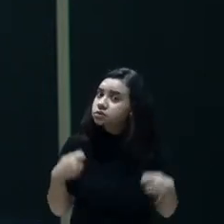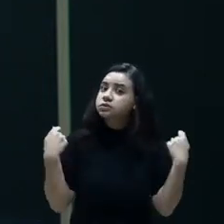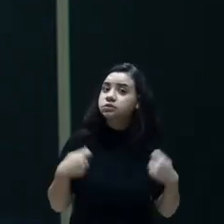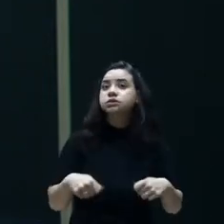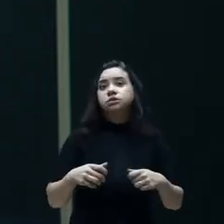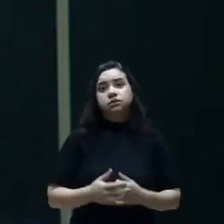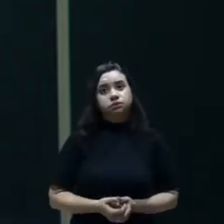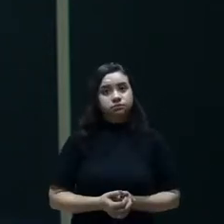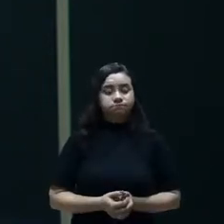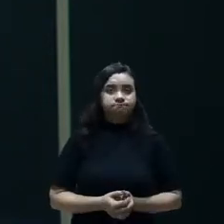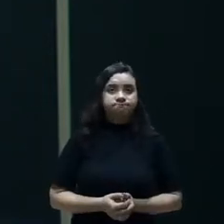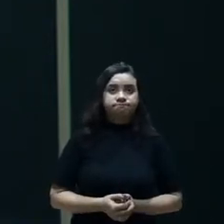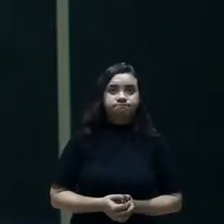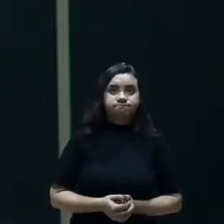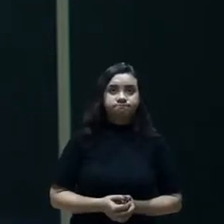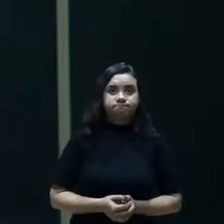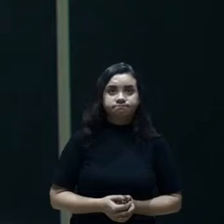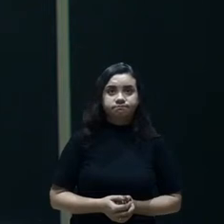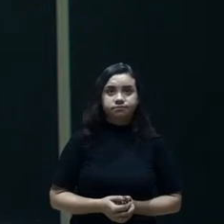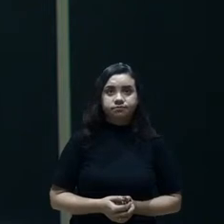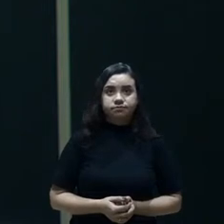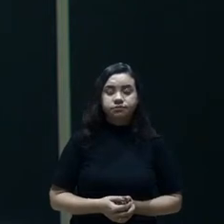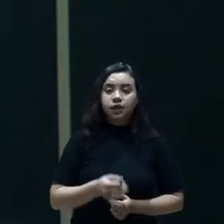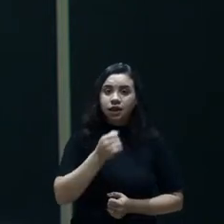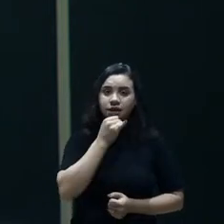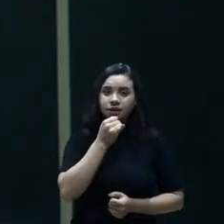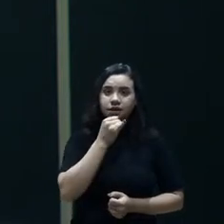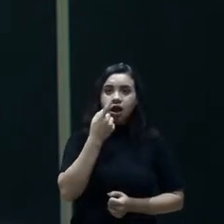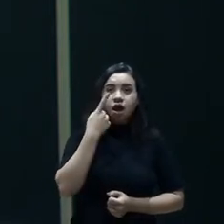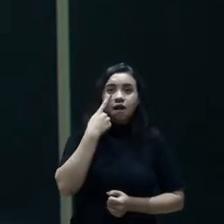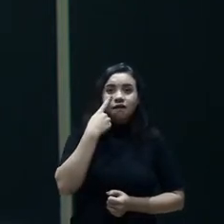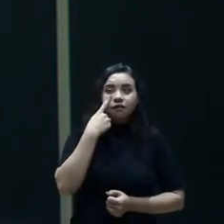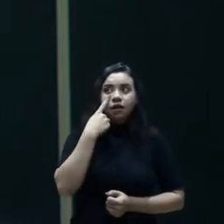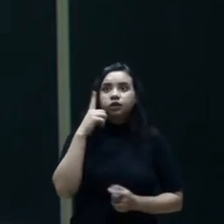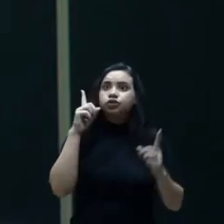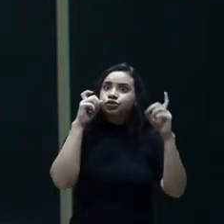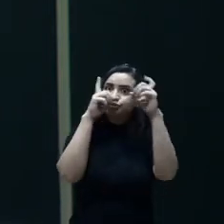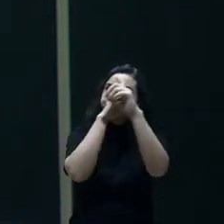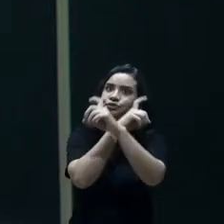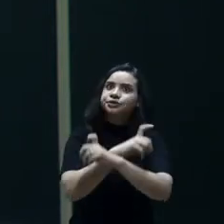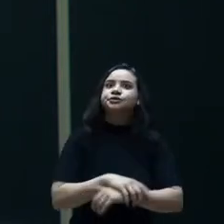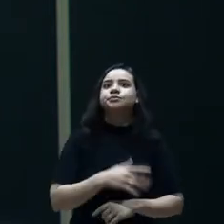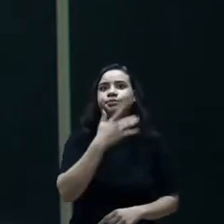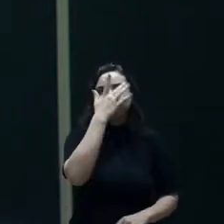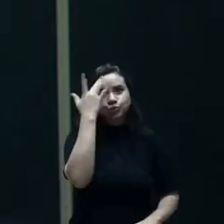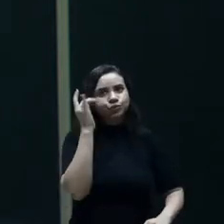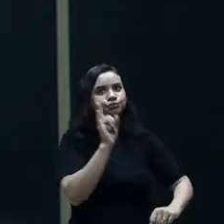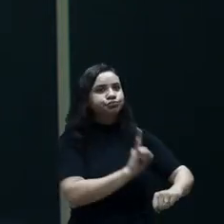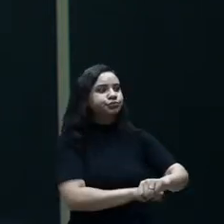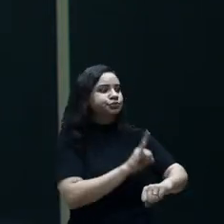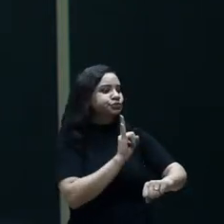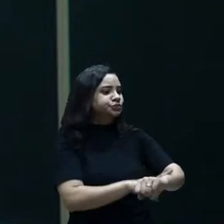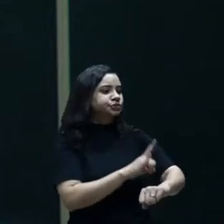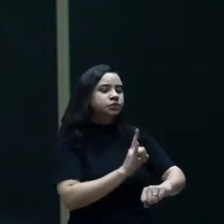Eu nunca vi uma situação tão difícil na igreja de banheiro. Coisa de louco.